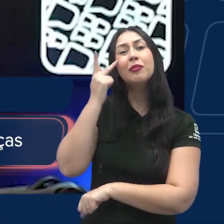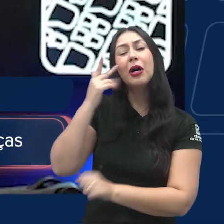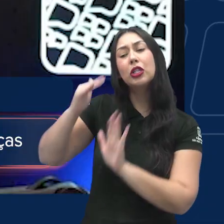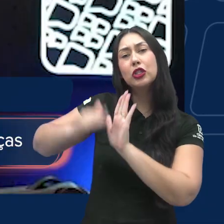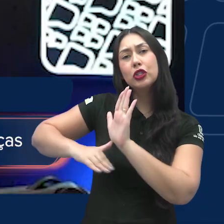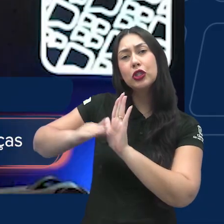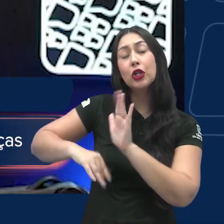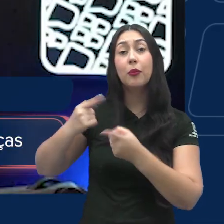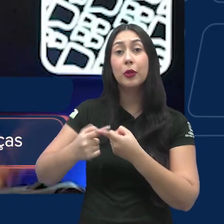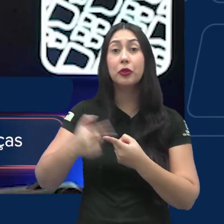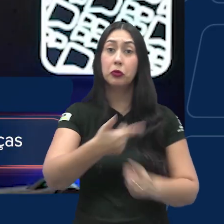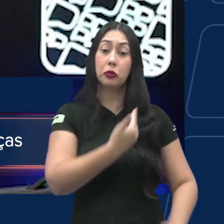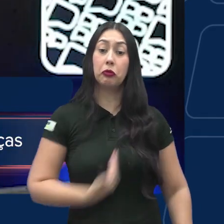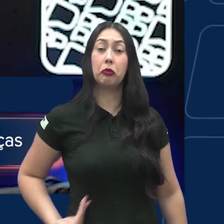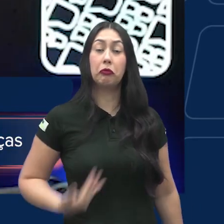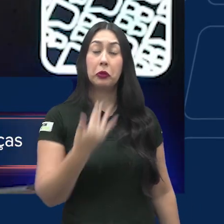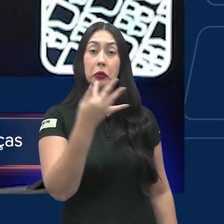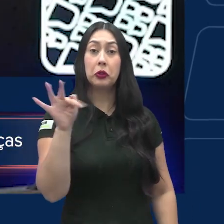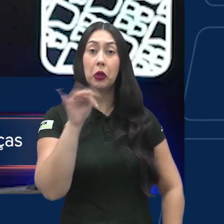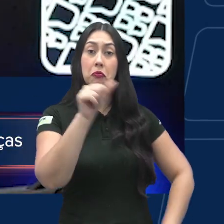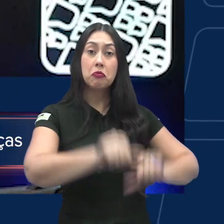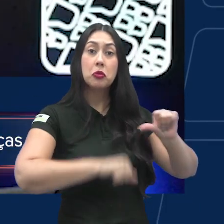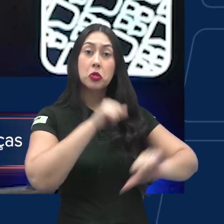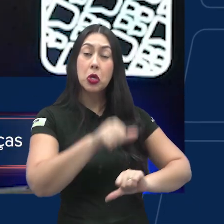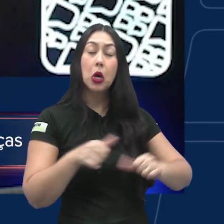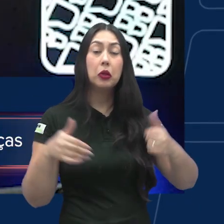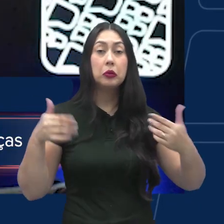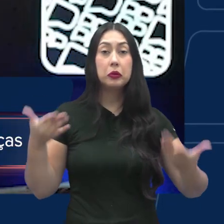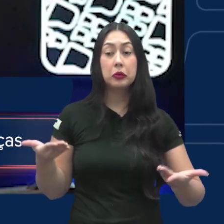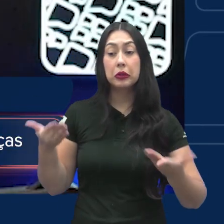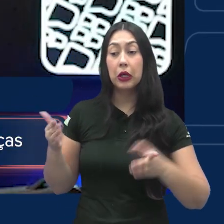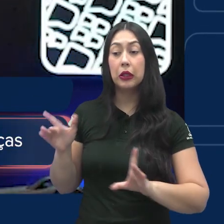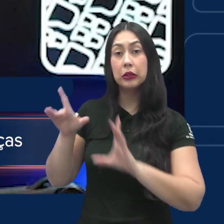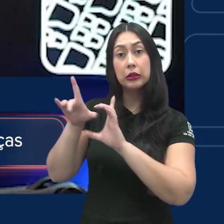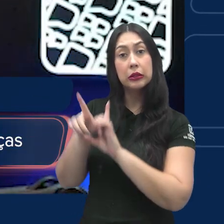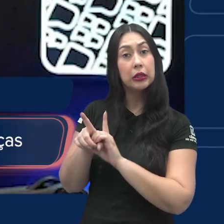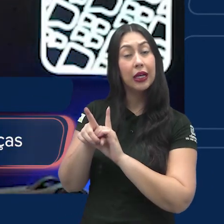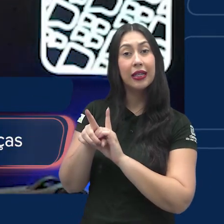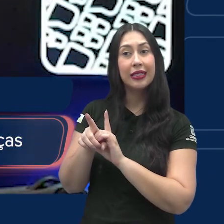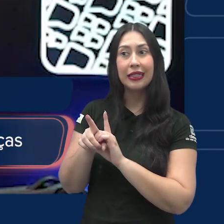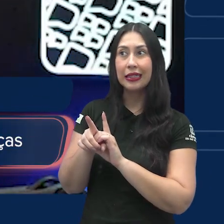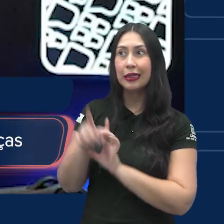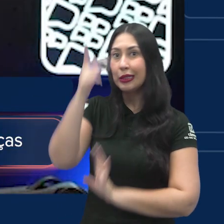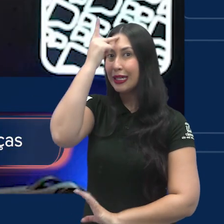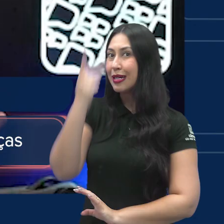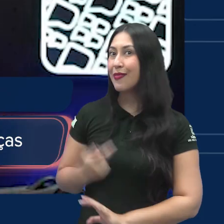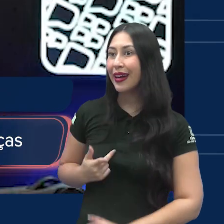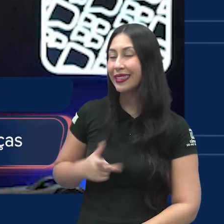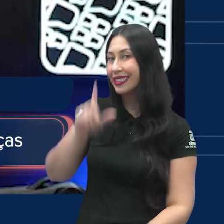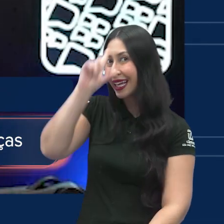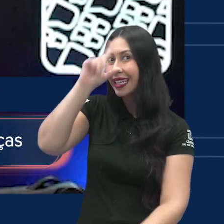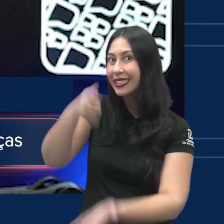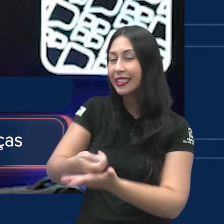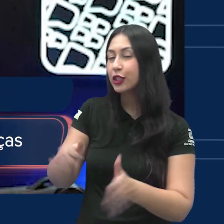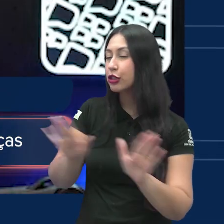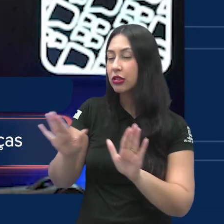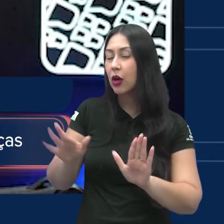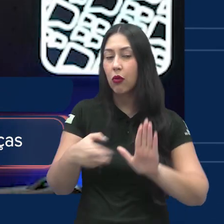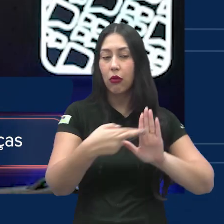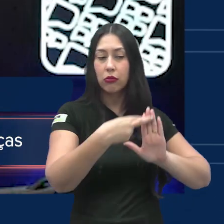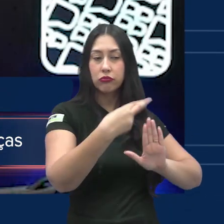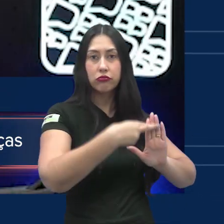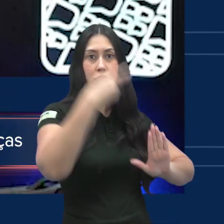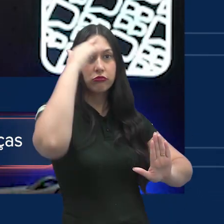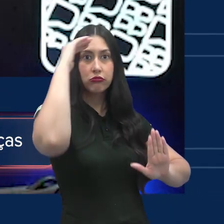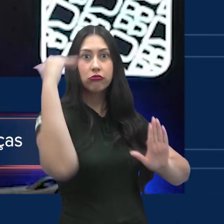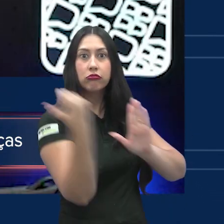foi retirada devido à mudança do governo federal. Então, o Detran, como órgão executivo, não tem liberdade de escolha, ele precisa cumprir aquilo que a